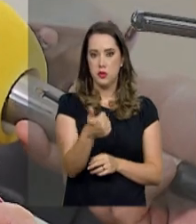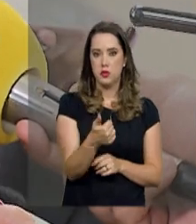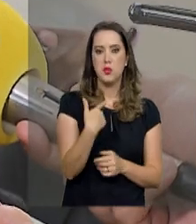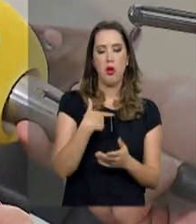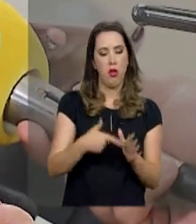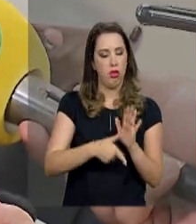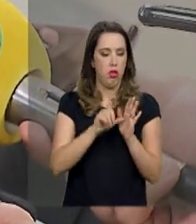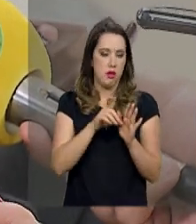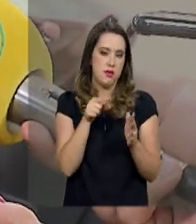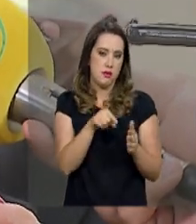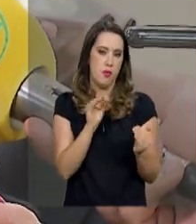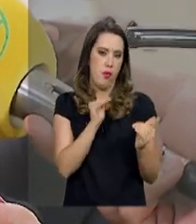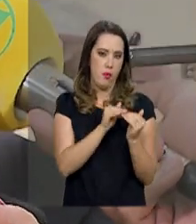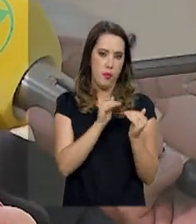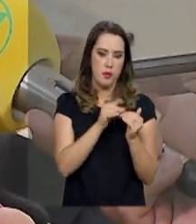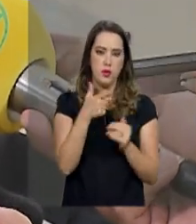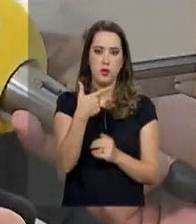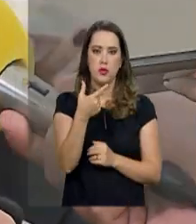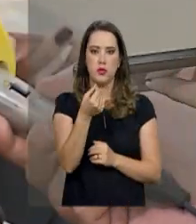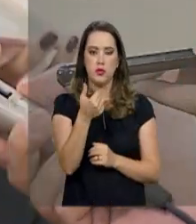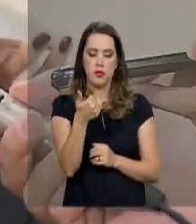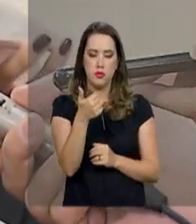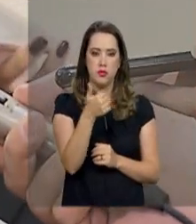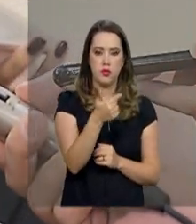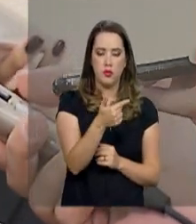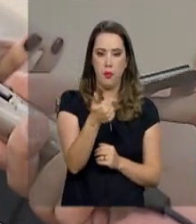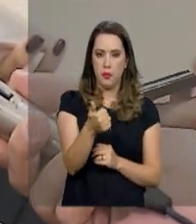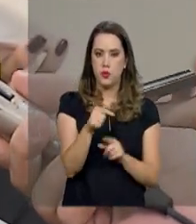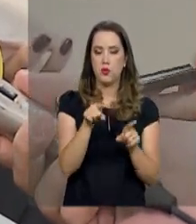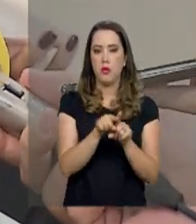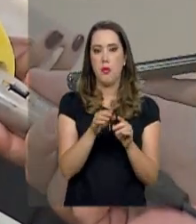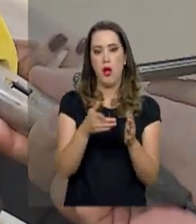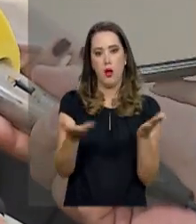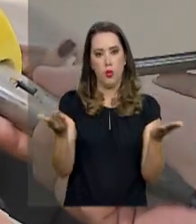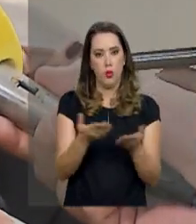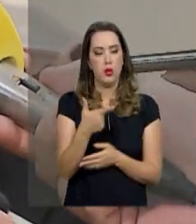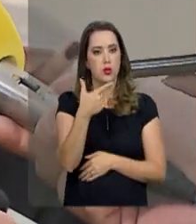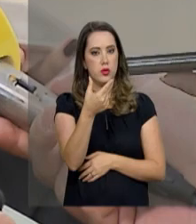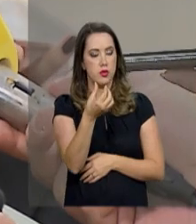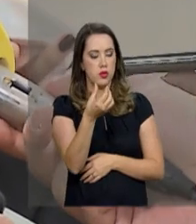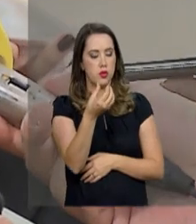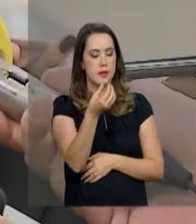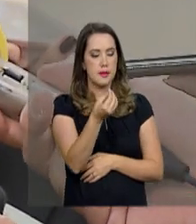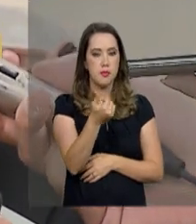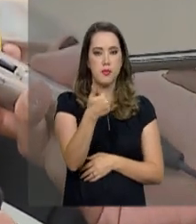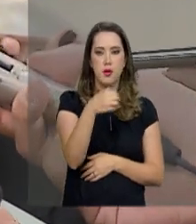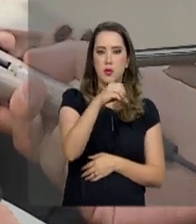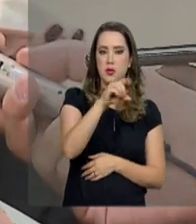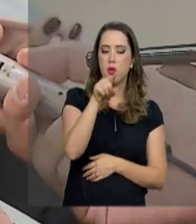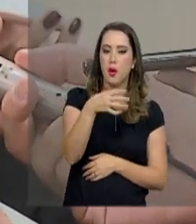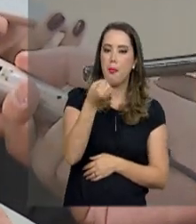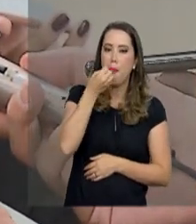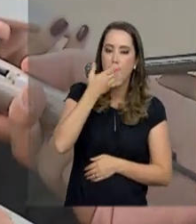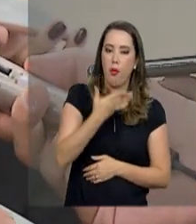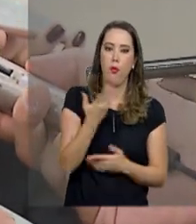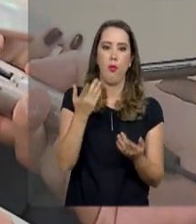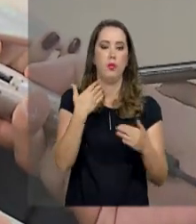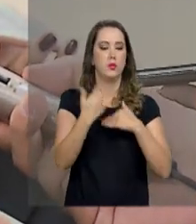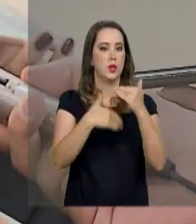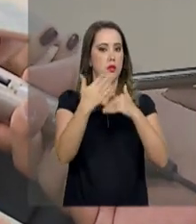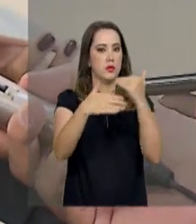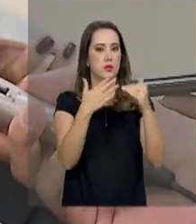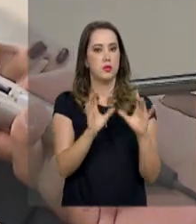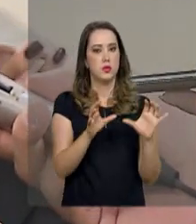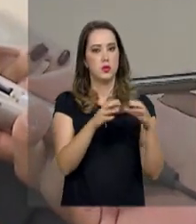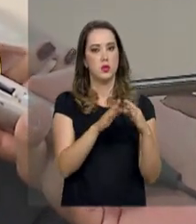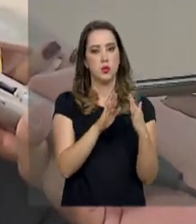antecipar, talvez, a meta a ser cumprida em 2021 para 2019, o que é uma grande notícia, especialmente um crescimento das